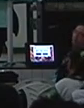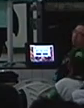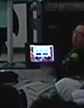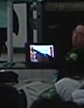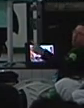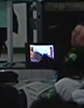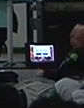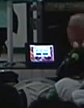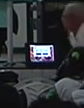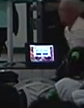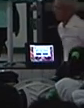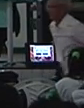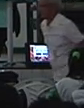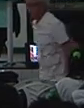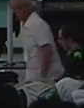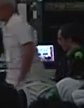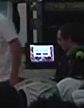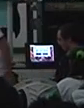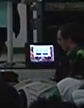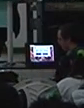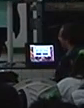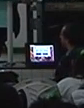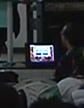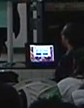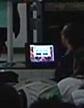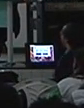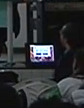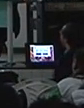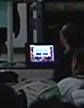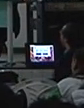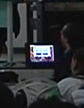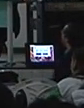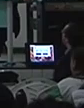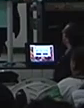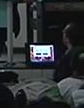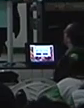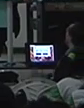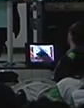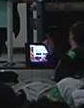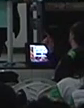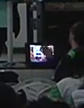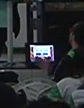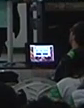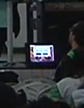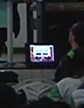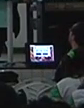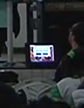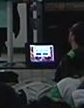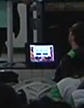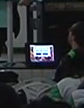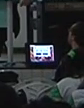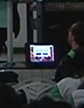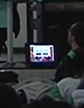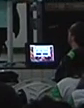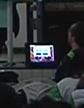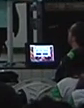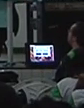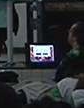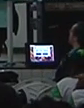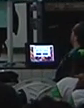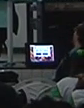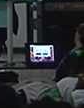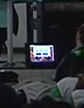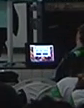da avaliação da educação básica. O Instituto Federal de Pernambuco subiu no ranking e agora está em